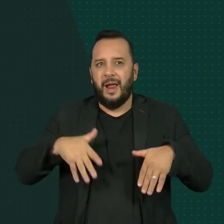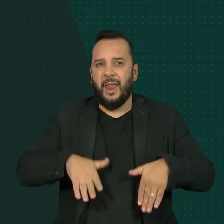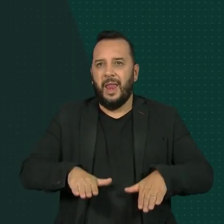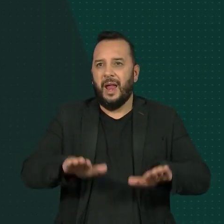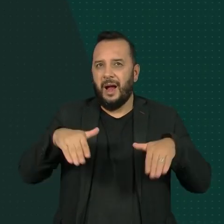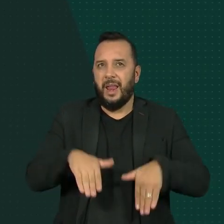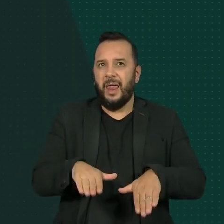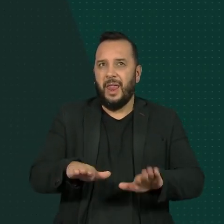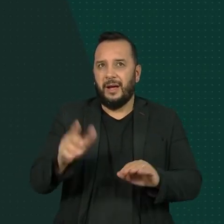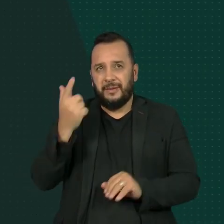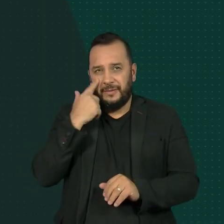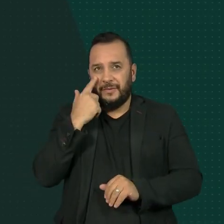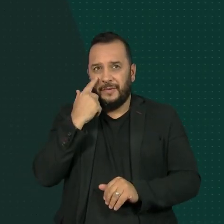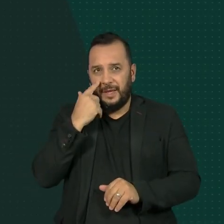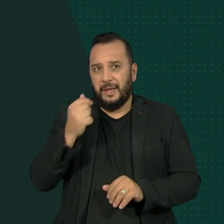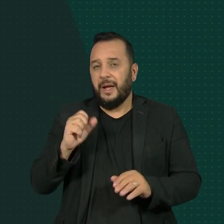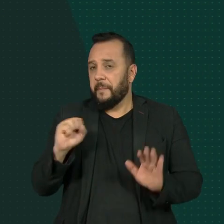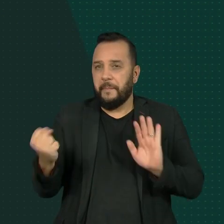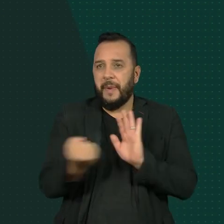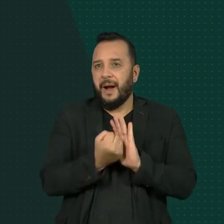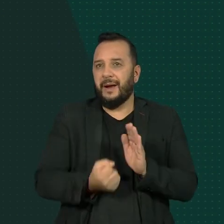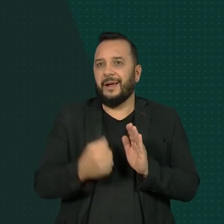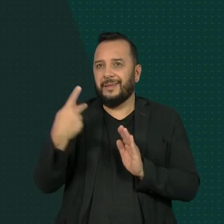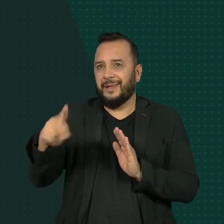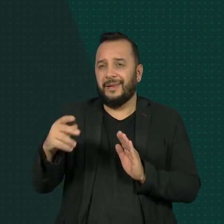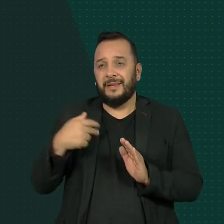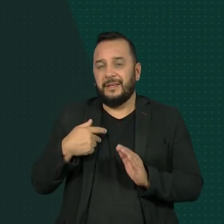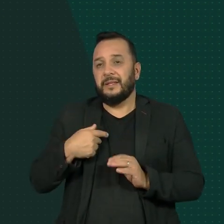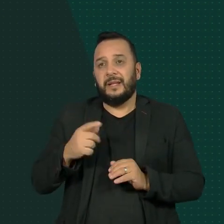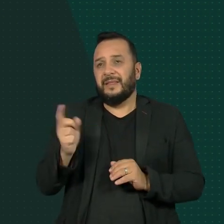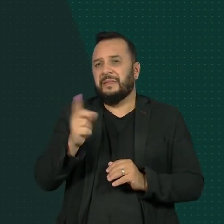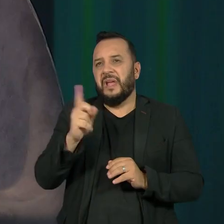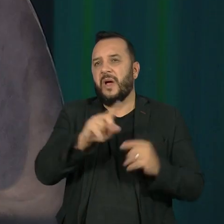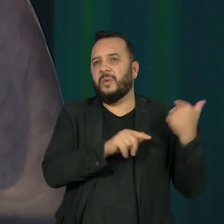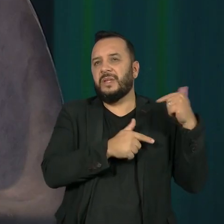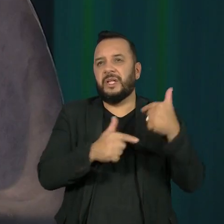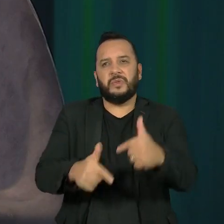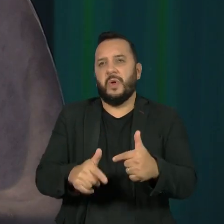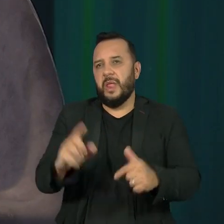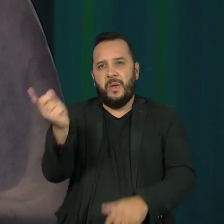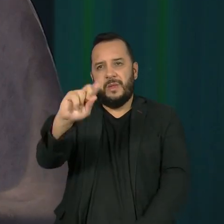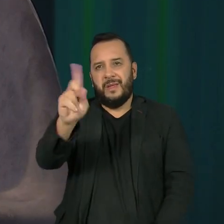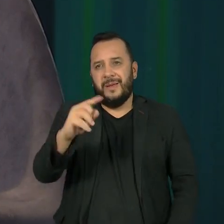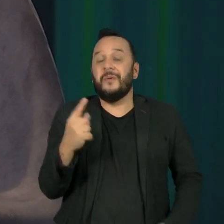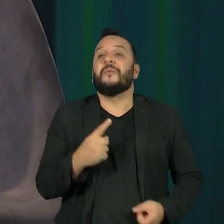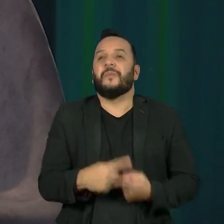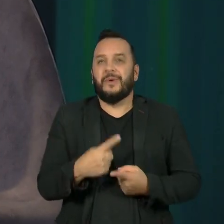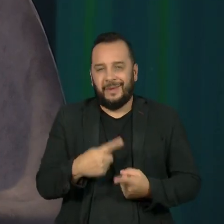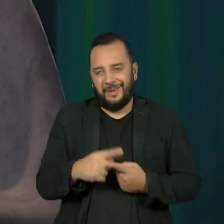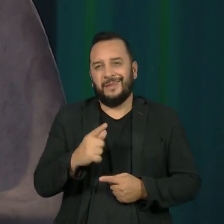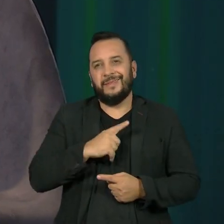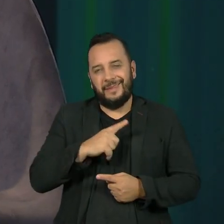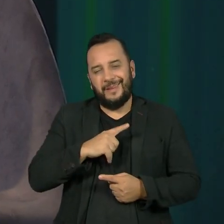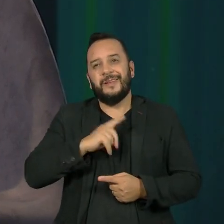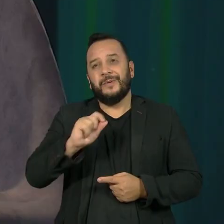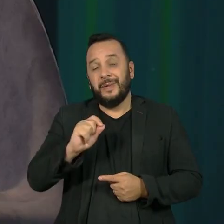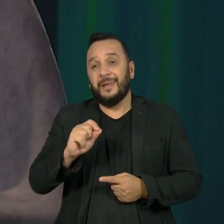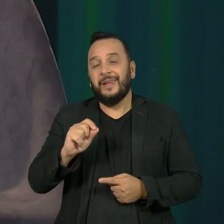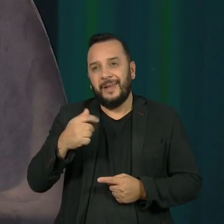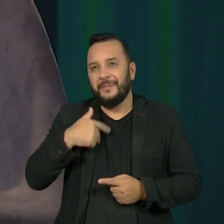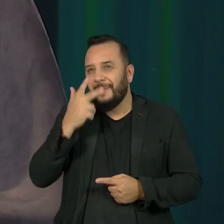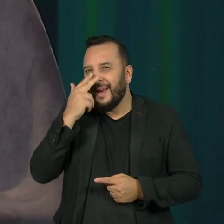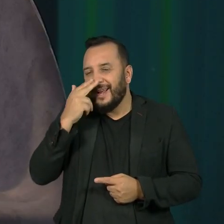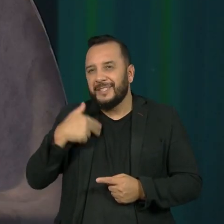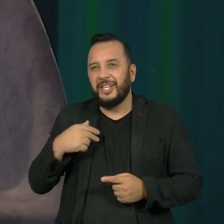o slogan dele justamente diz não tradicional alfaiataria, porque ele traz os códigos da rua para a alfaiataria,